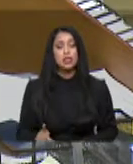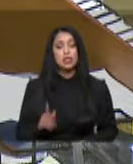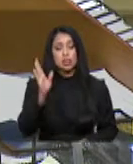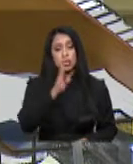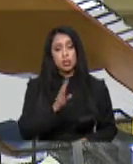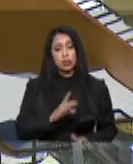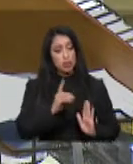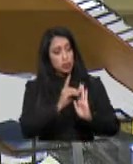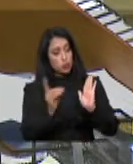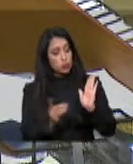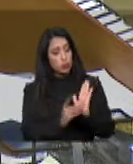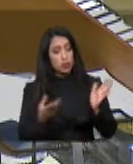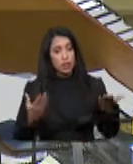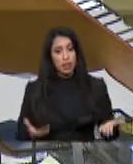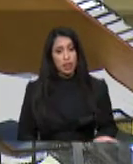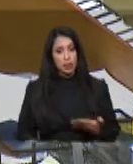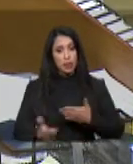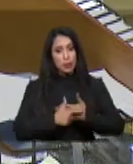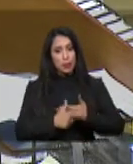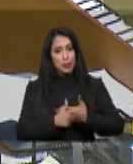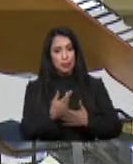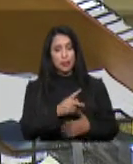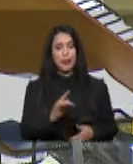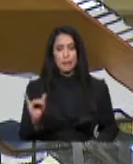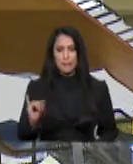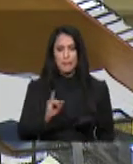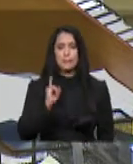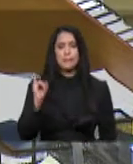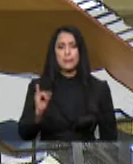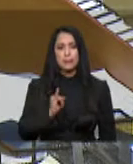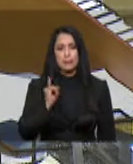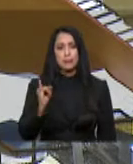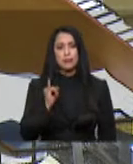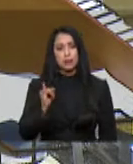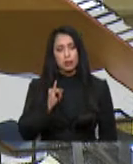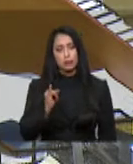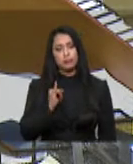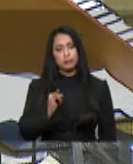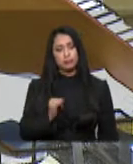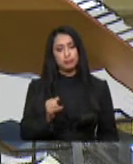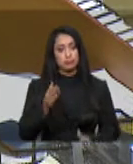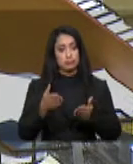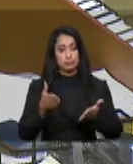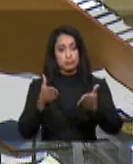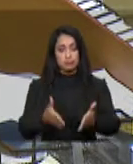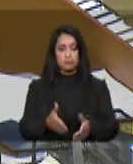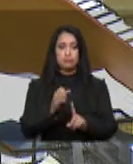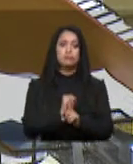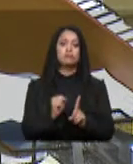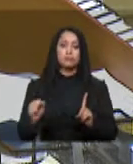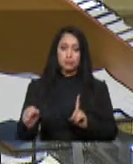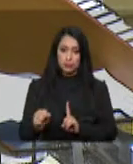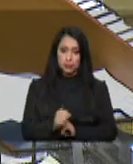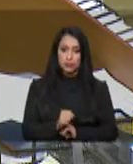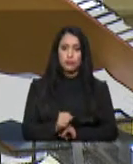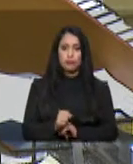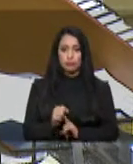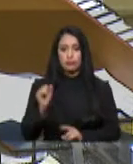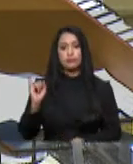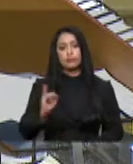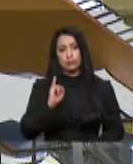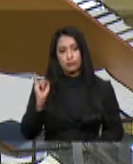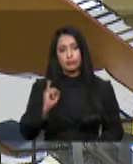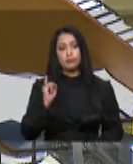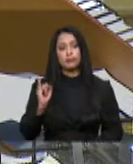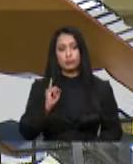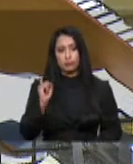por decreto. Embora seja relevante a ideia de participação popular direta, e de fato ela é, mesmo um